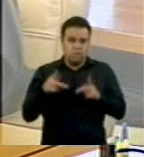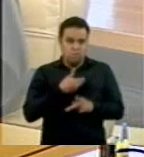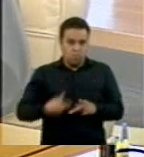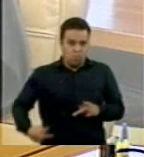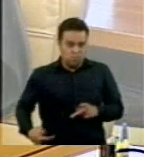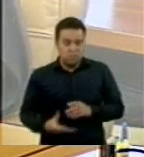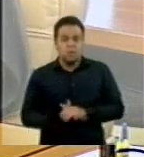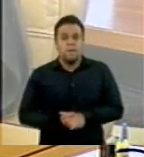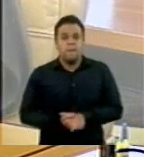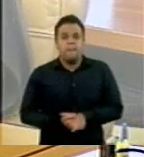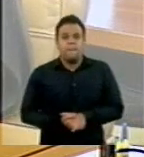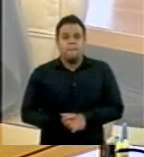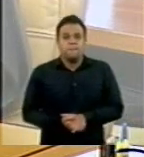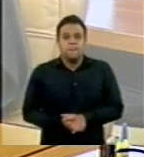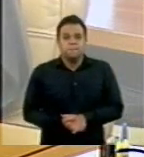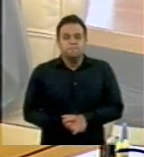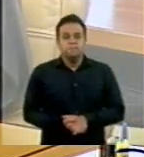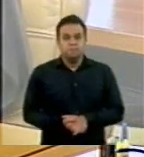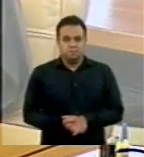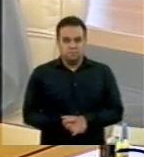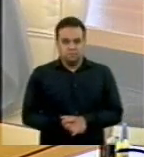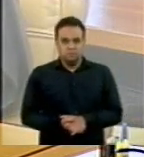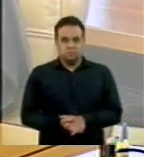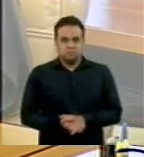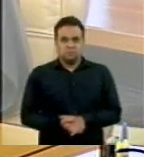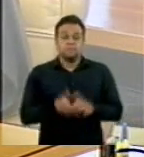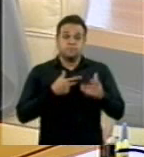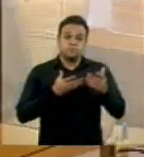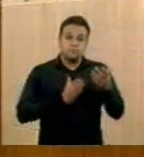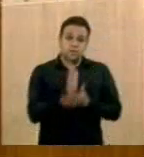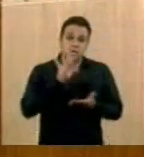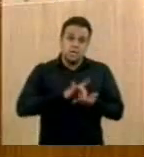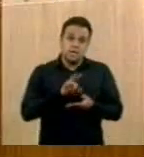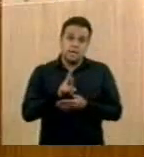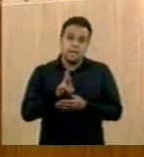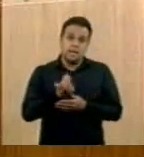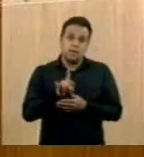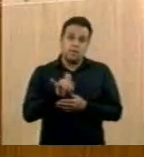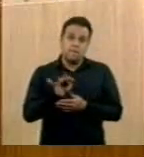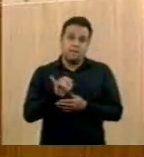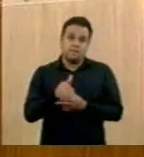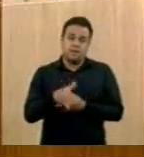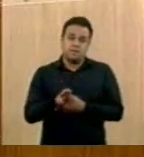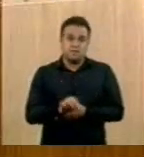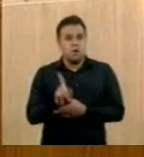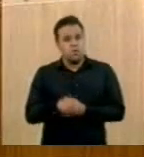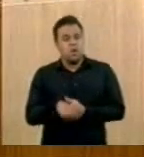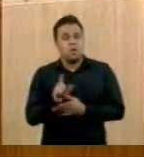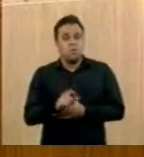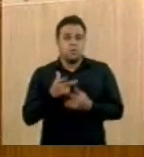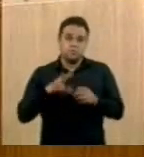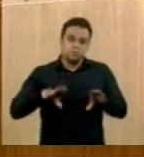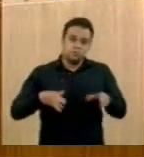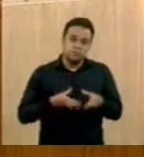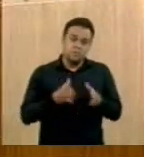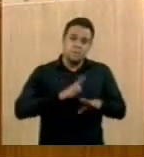ação, portanto, diante de regulamentação que toca a parte essencial do núcleo